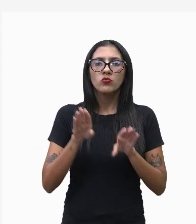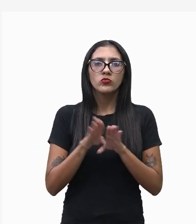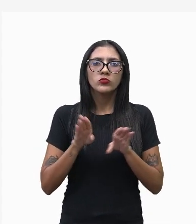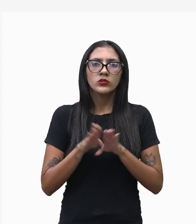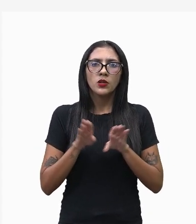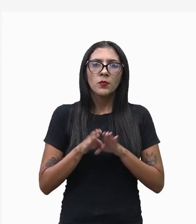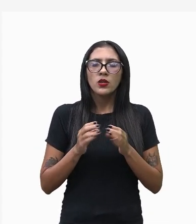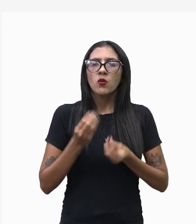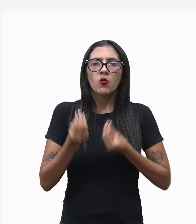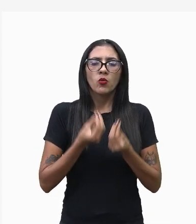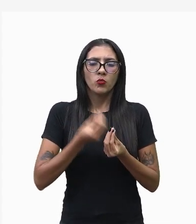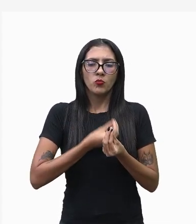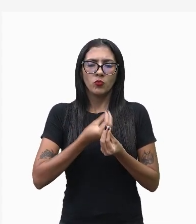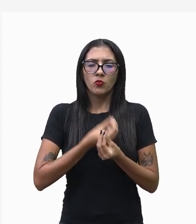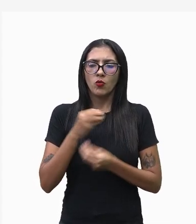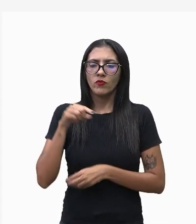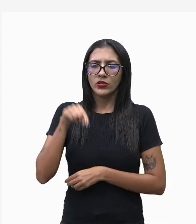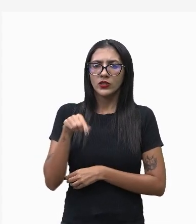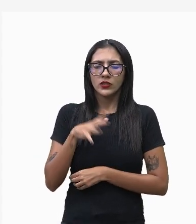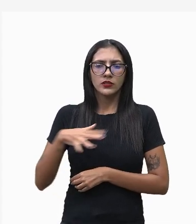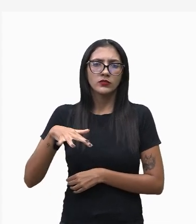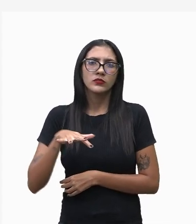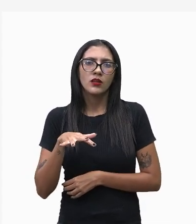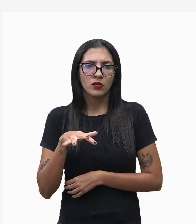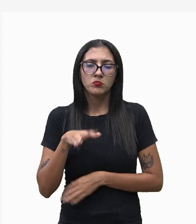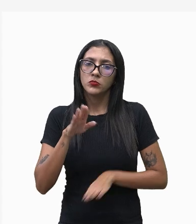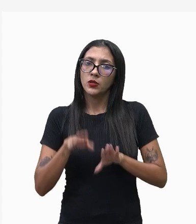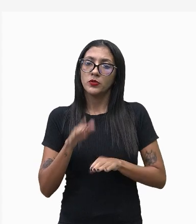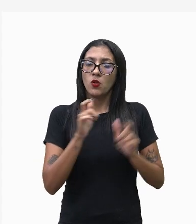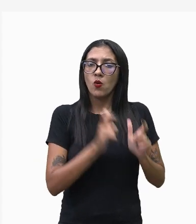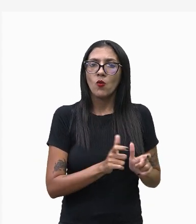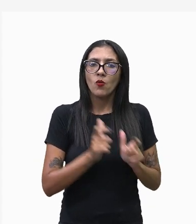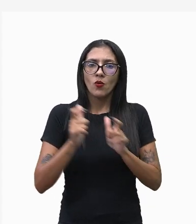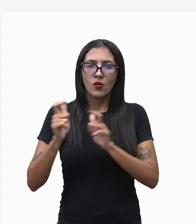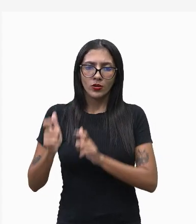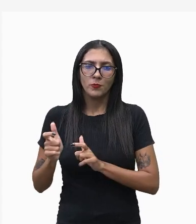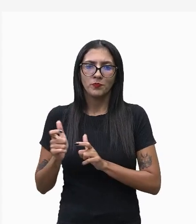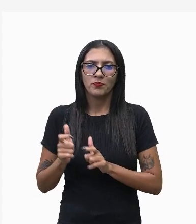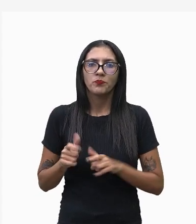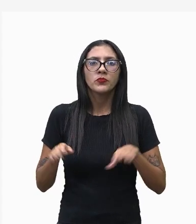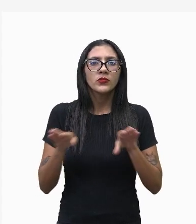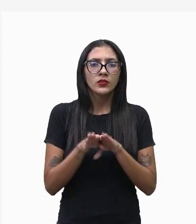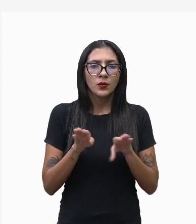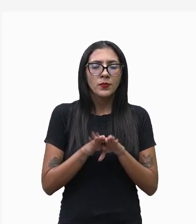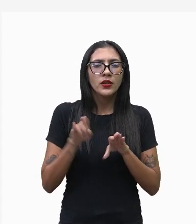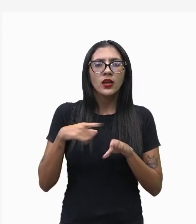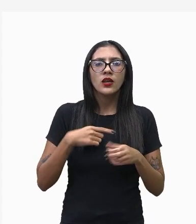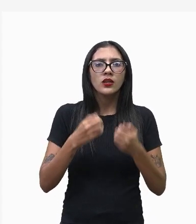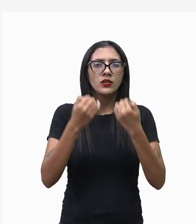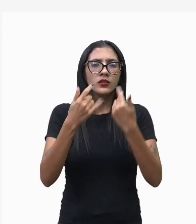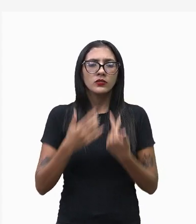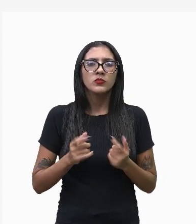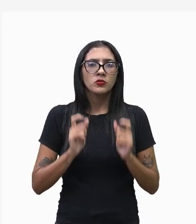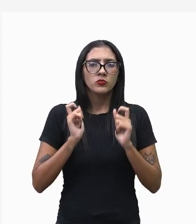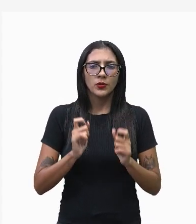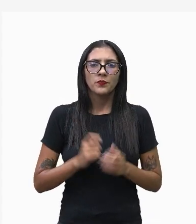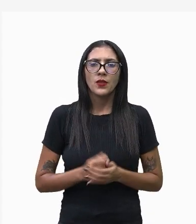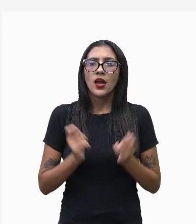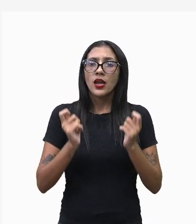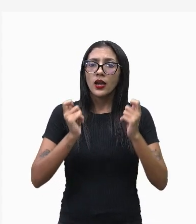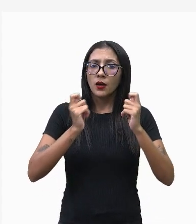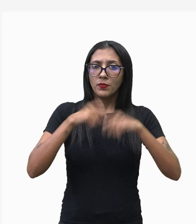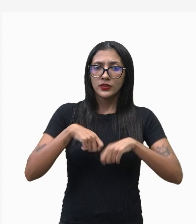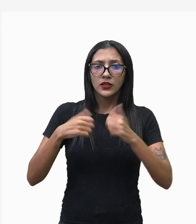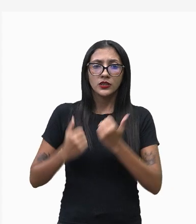do solo lá de determinada região. Leva em consideração o quê? Capacidade de suporte